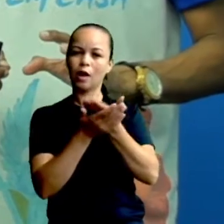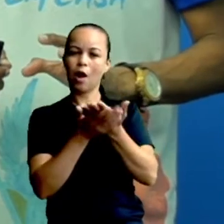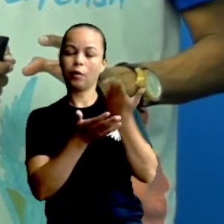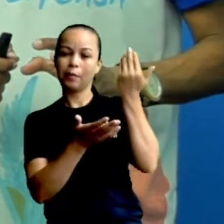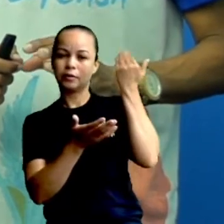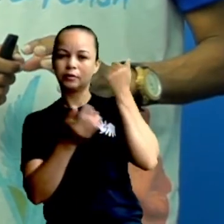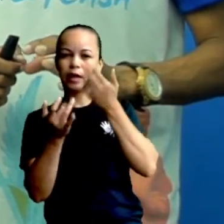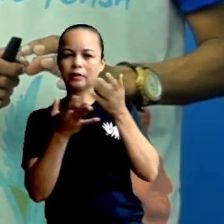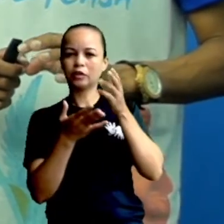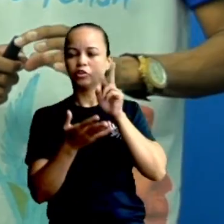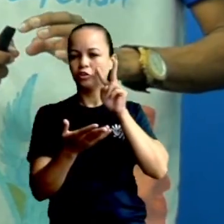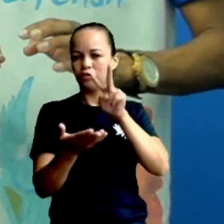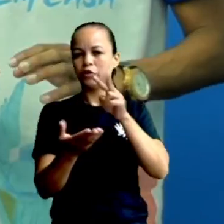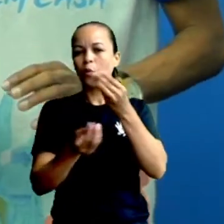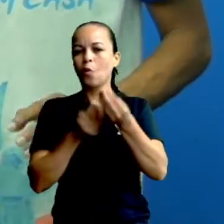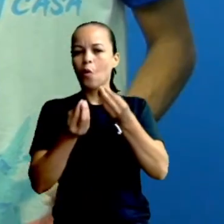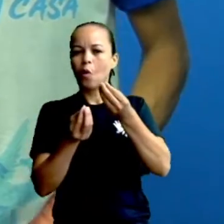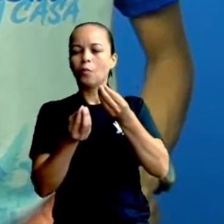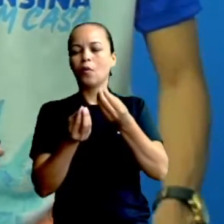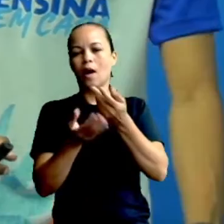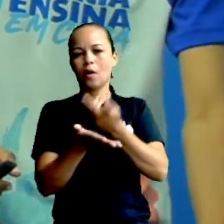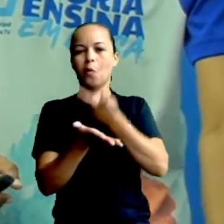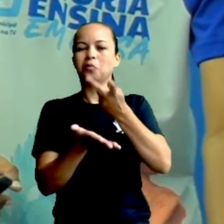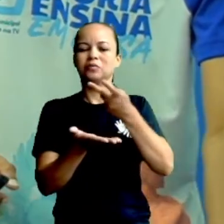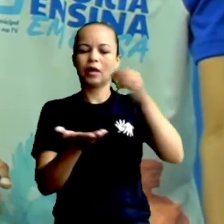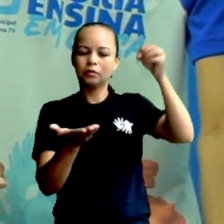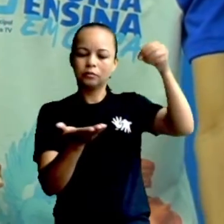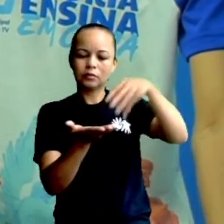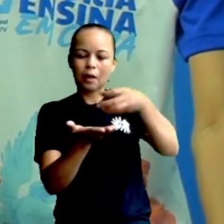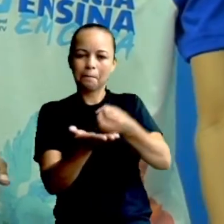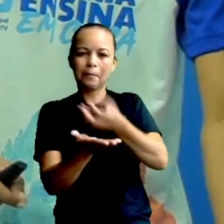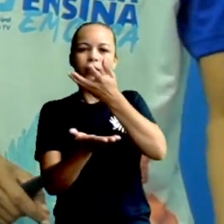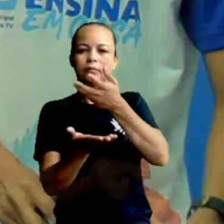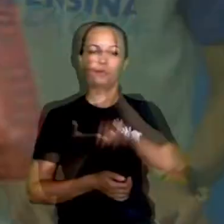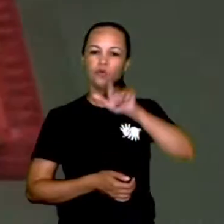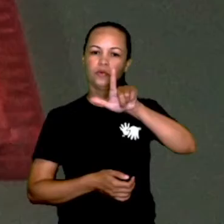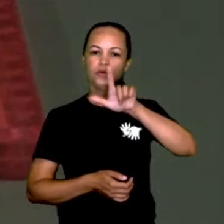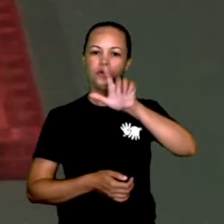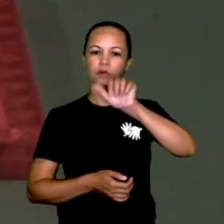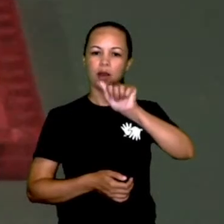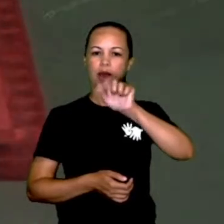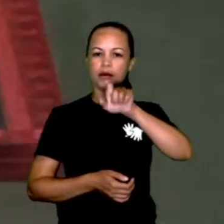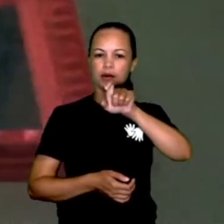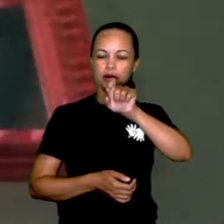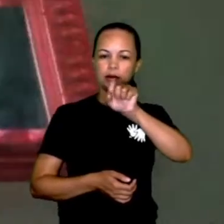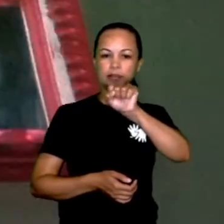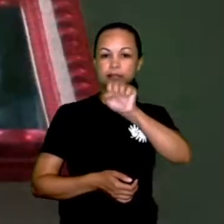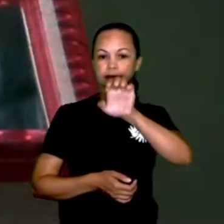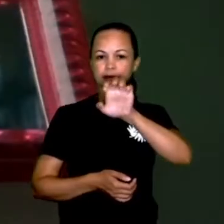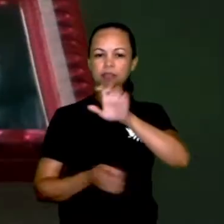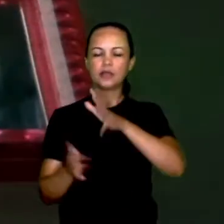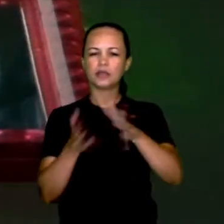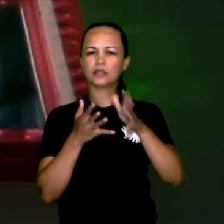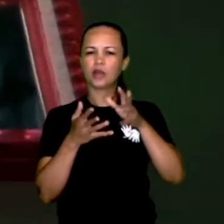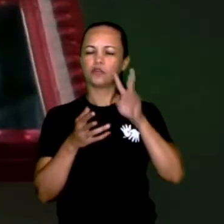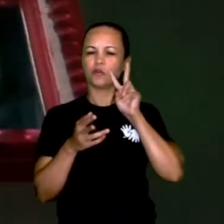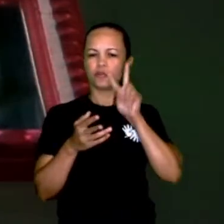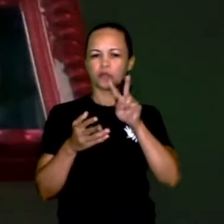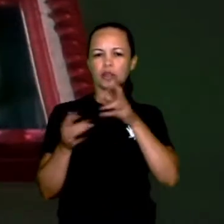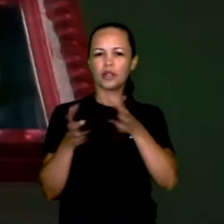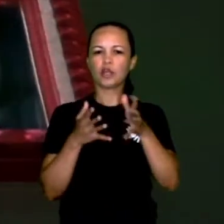Eu vou aqui somente demonstrar, vou pedir para a produção ali apagar a luz. Vamos ver. Eu vou deixar a produção aí